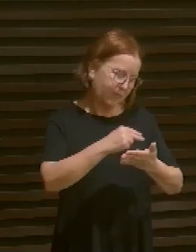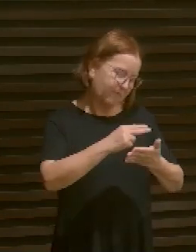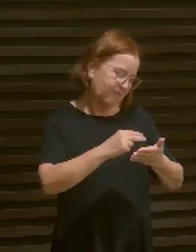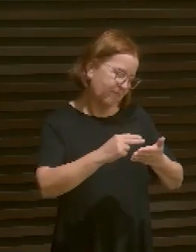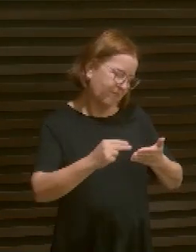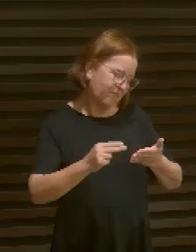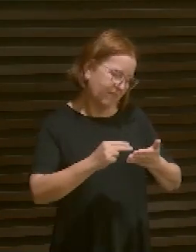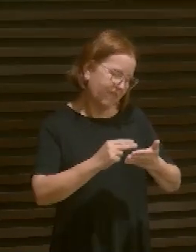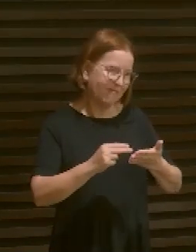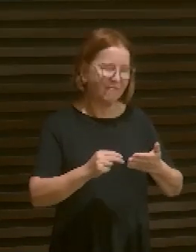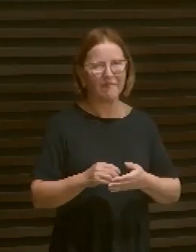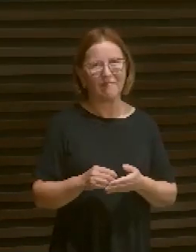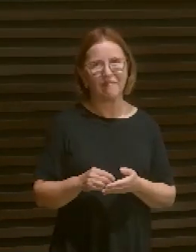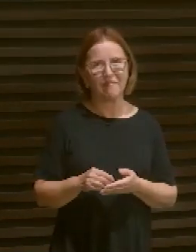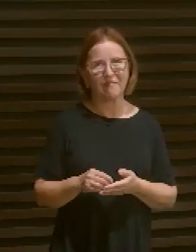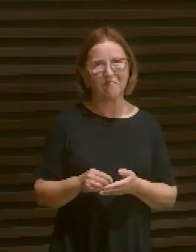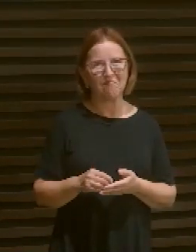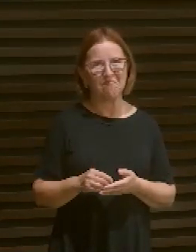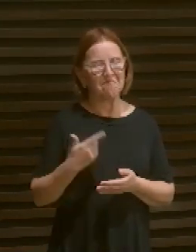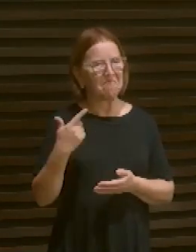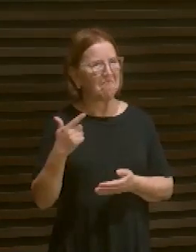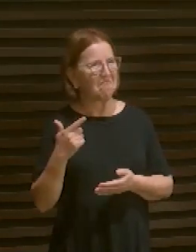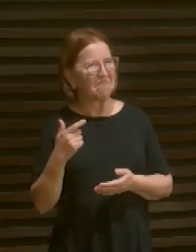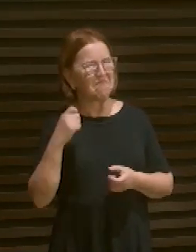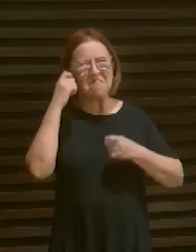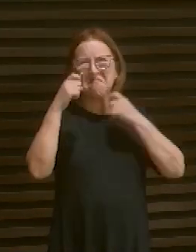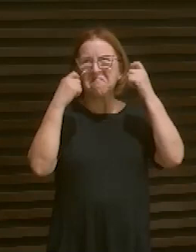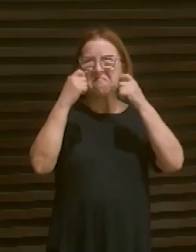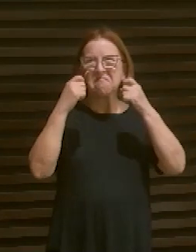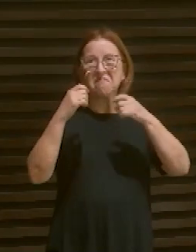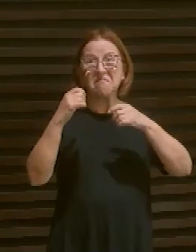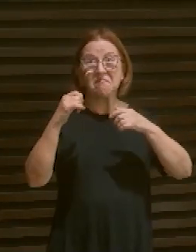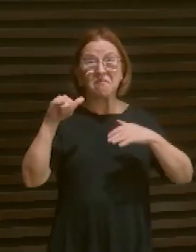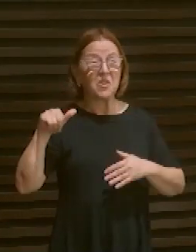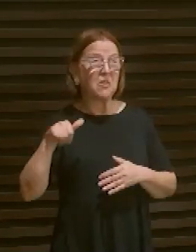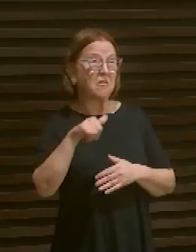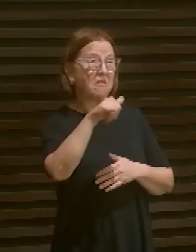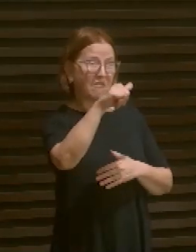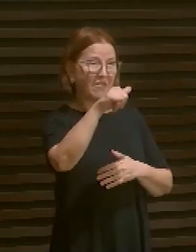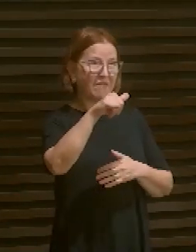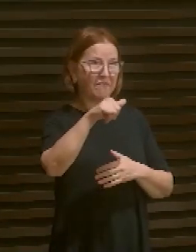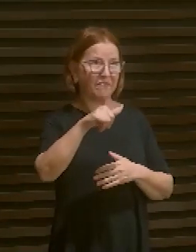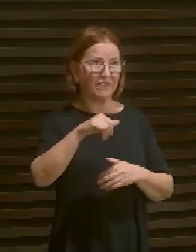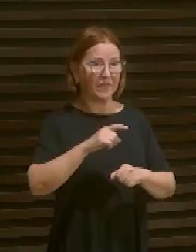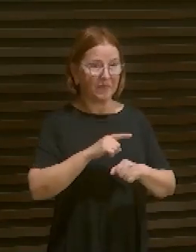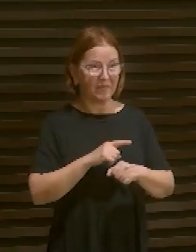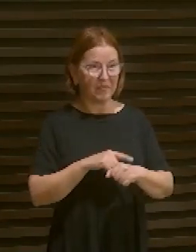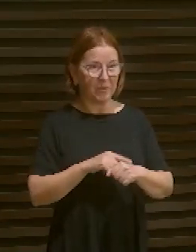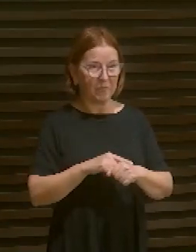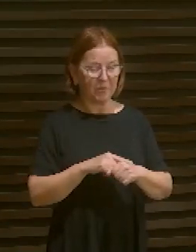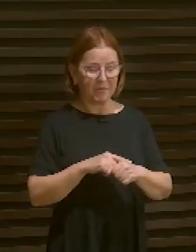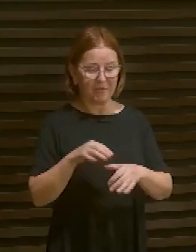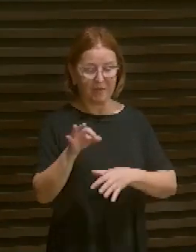Não demonstrava ansiedade ou preocupação com o voo, enquanto as preparações para a decolagem estavam